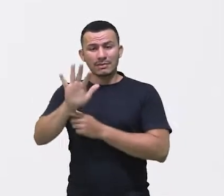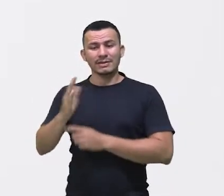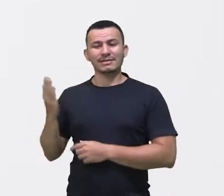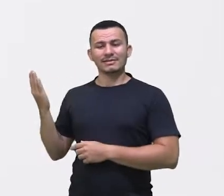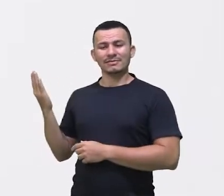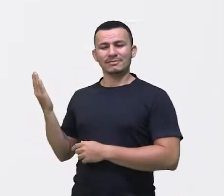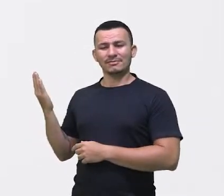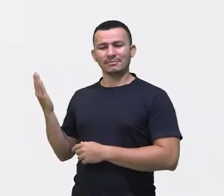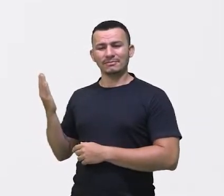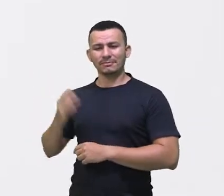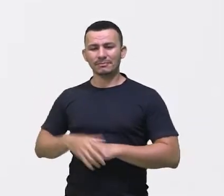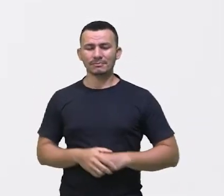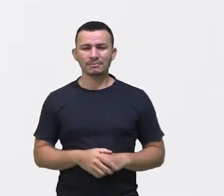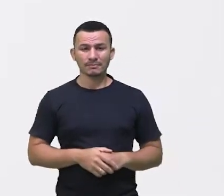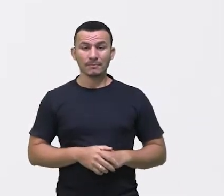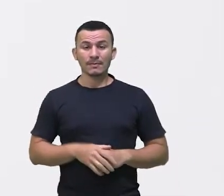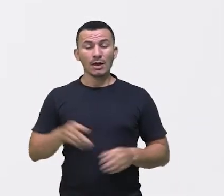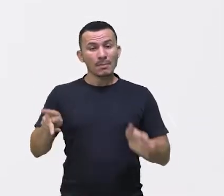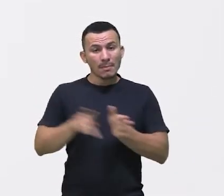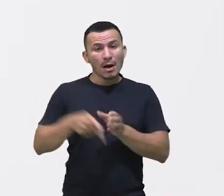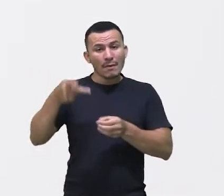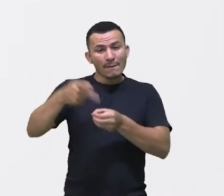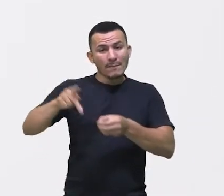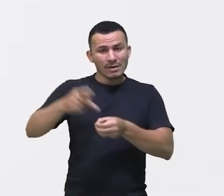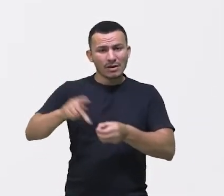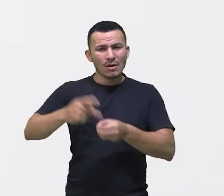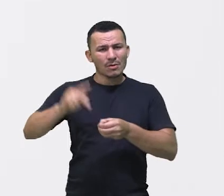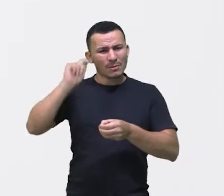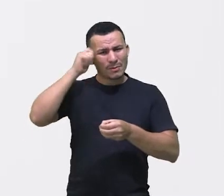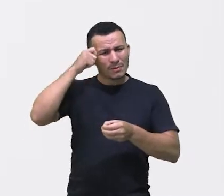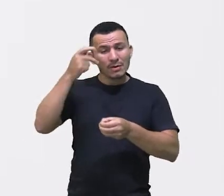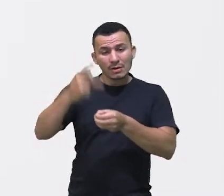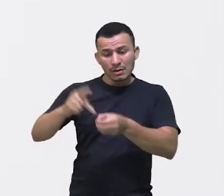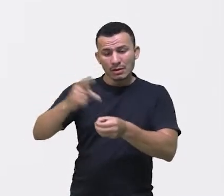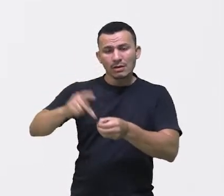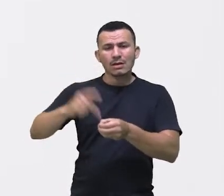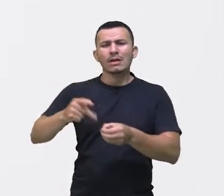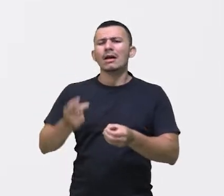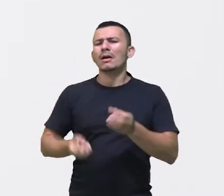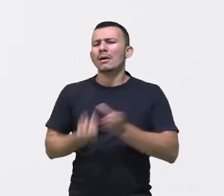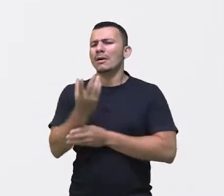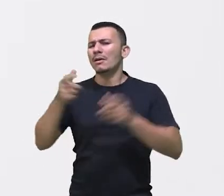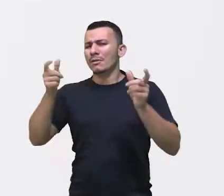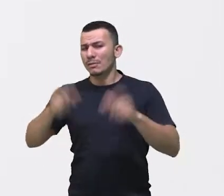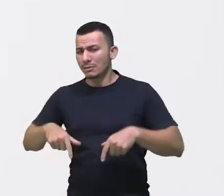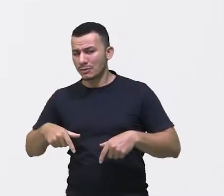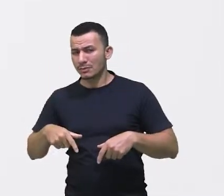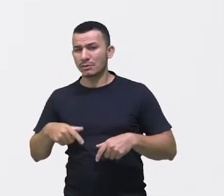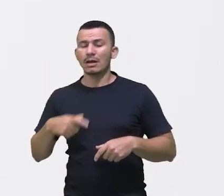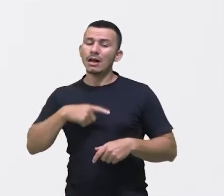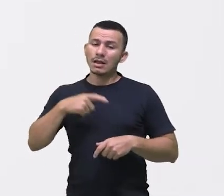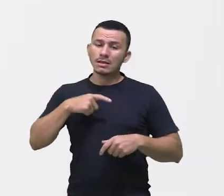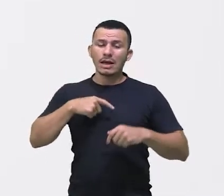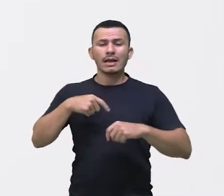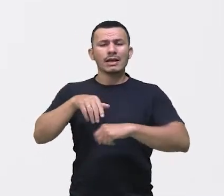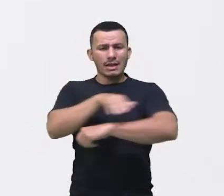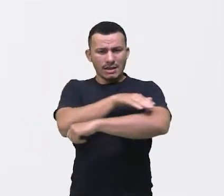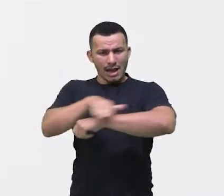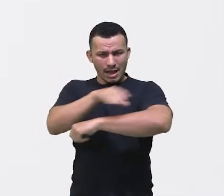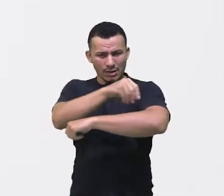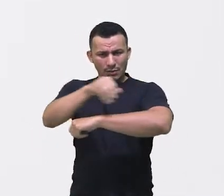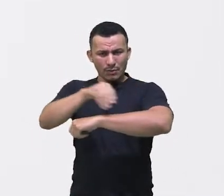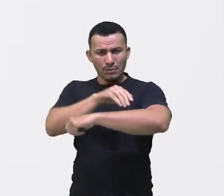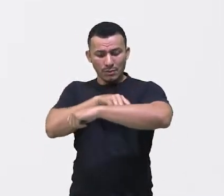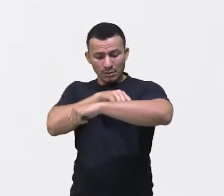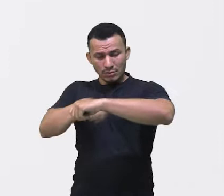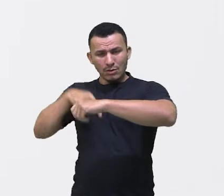representado para vocês o petróleo. O petróleo ele é produzido ou em parte terrestre, acaba